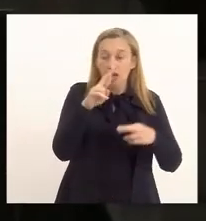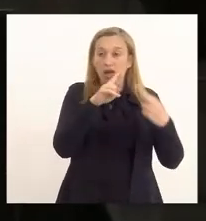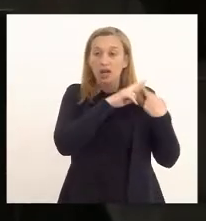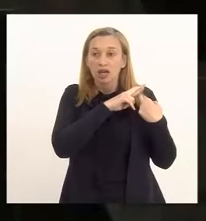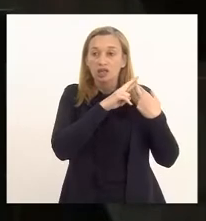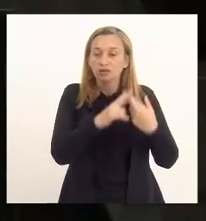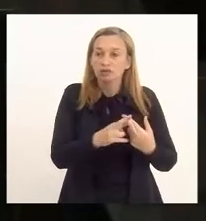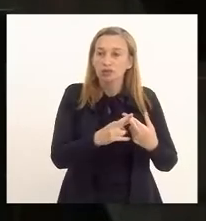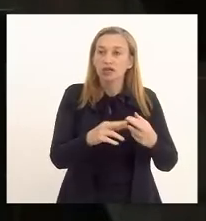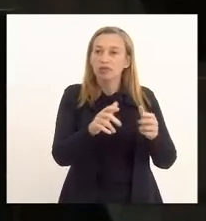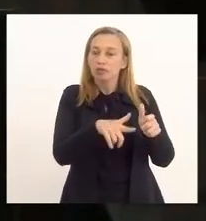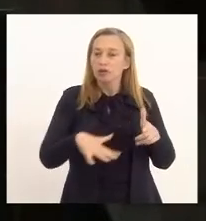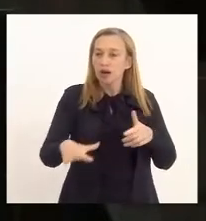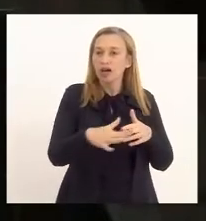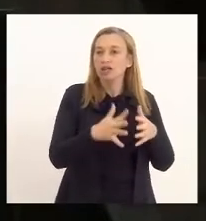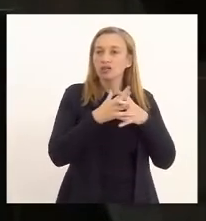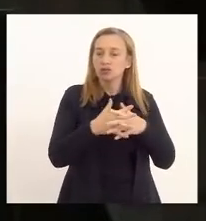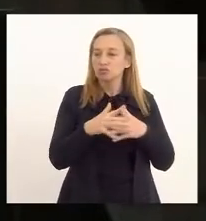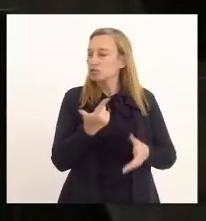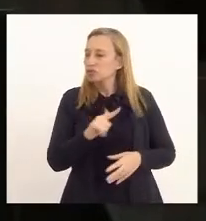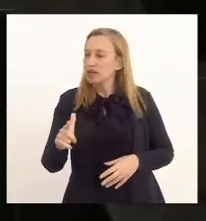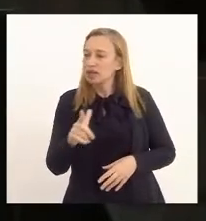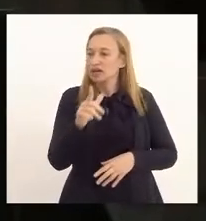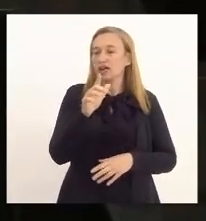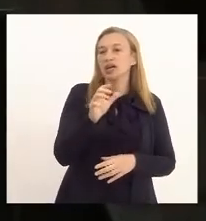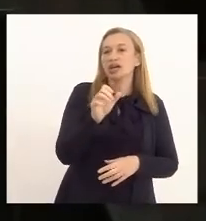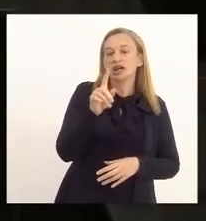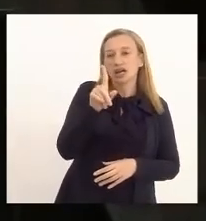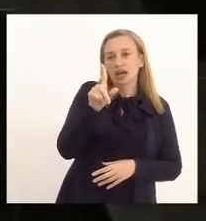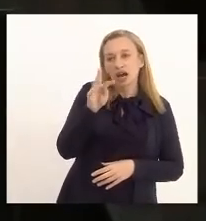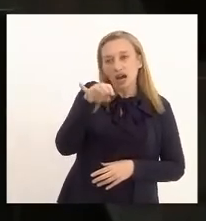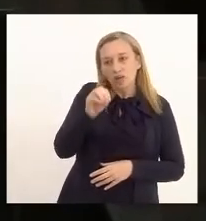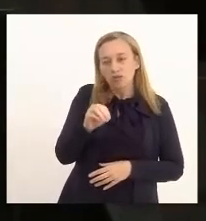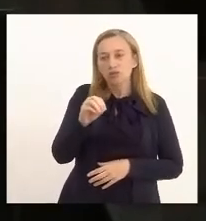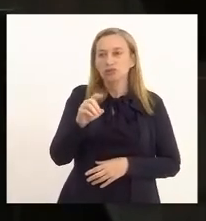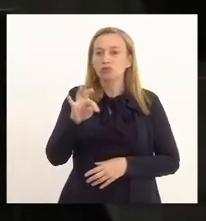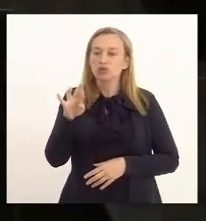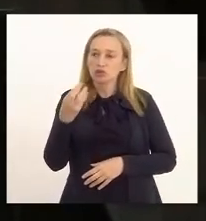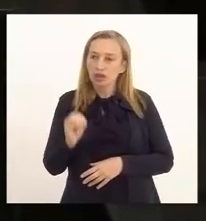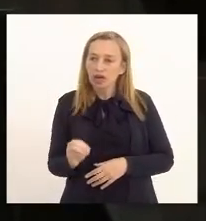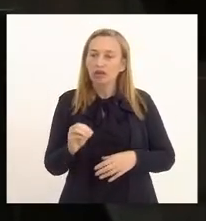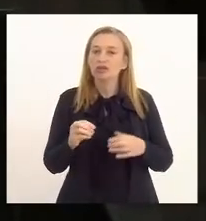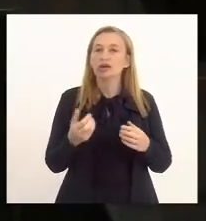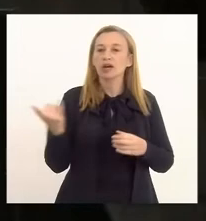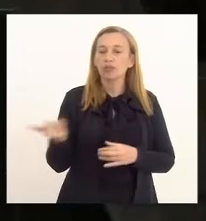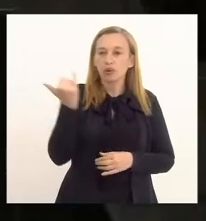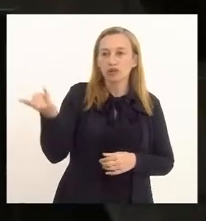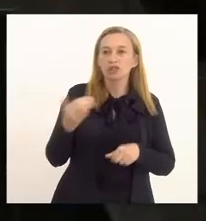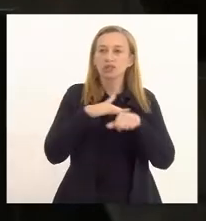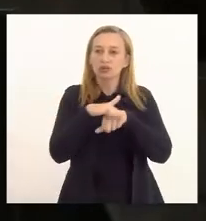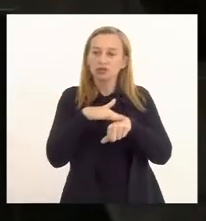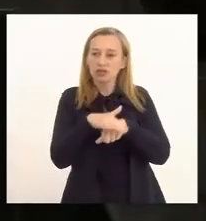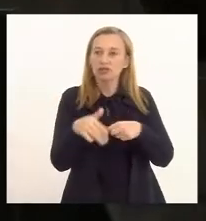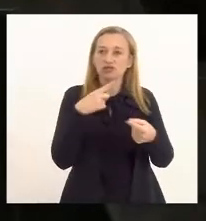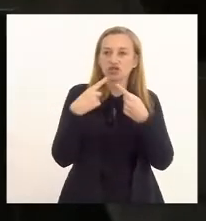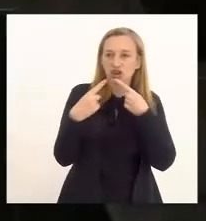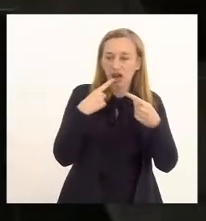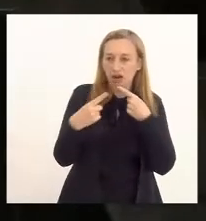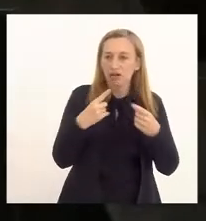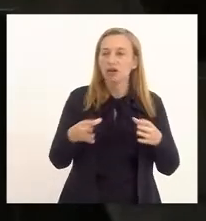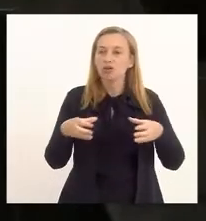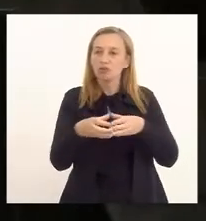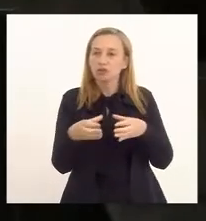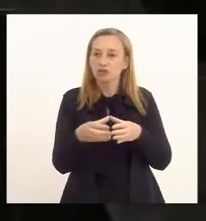áreas complexas e que não têm cargos comissionados, não têm funções gratificadas. Então, quero aqui dizer da importância dessa conversa, desse diálogo, e a Comissão